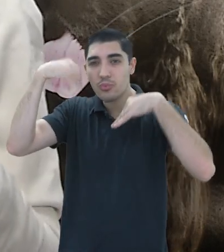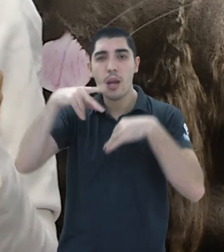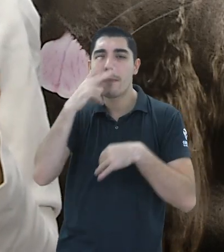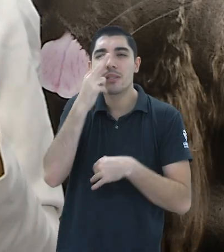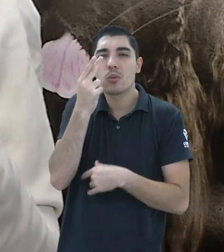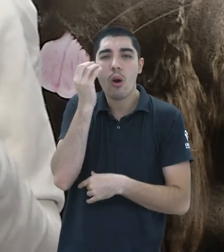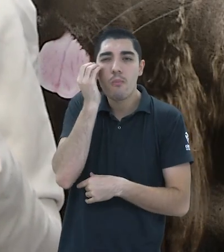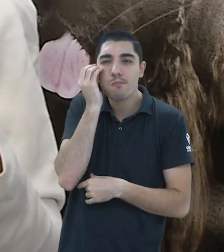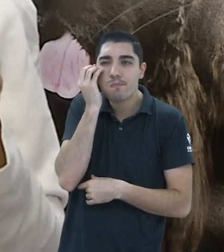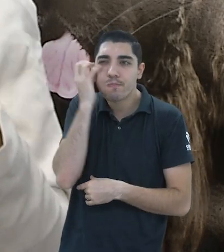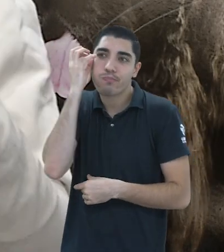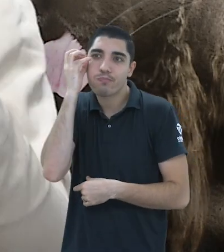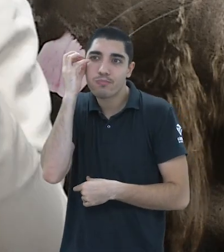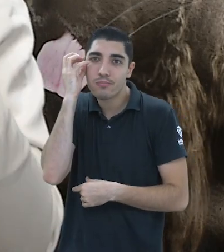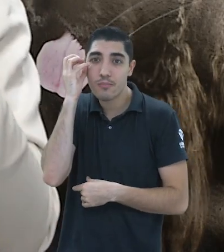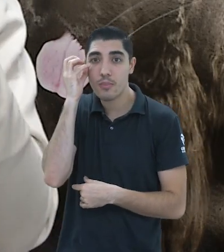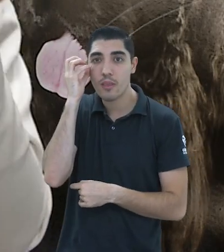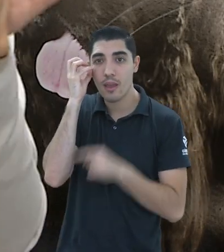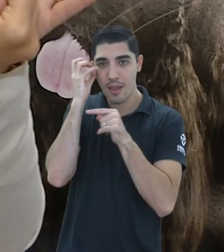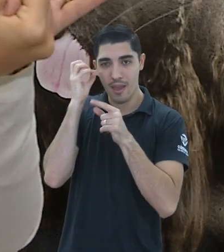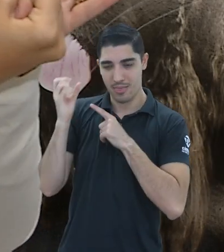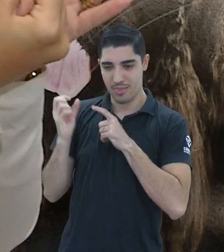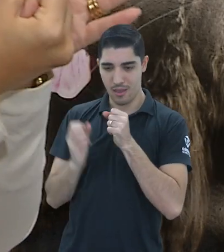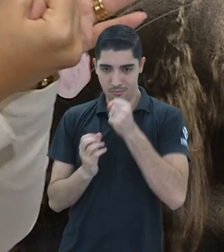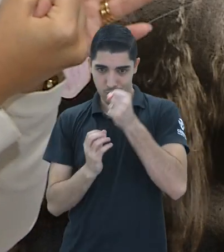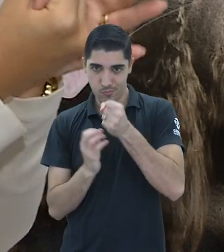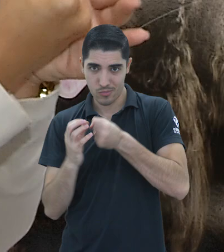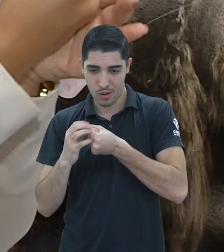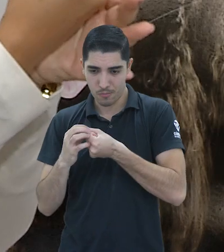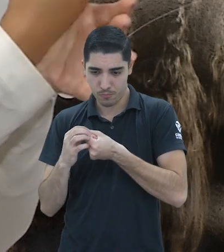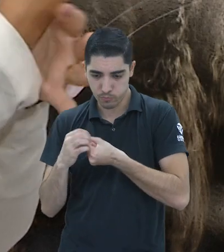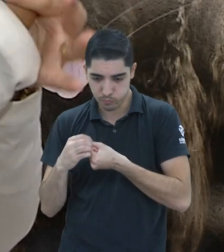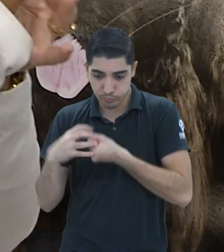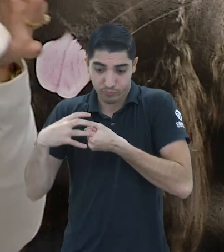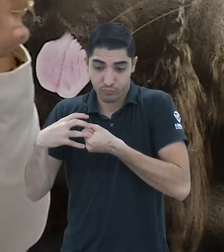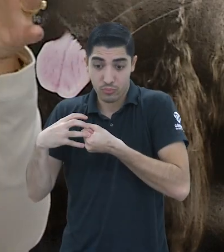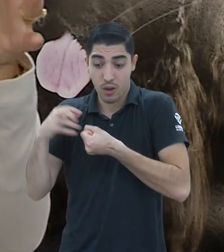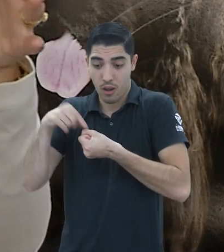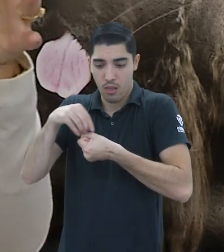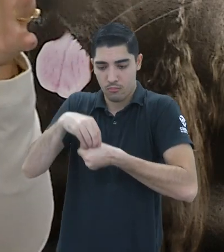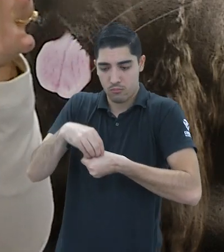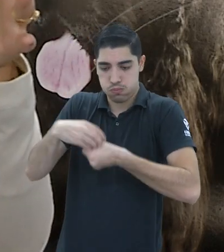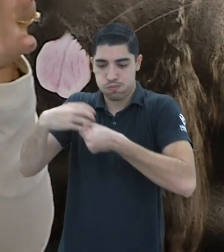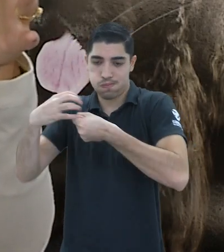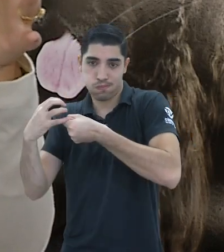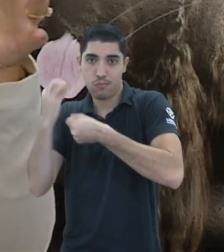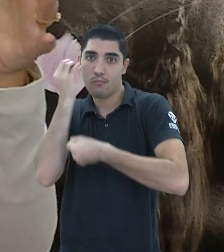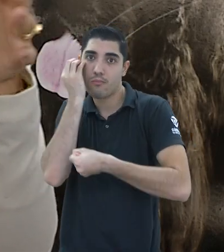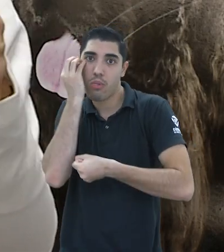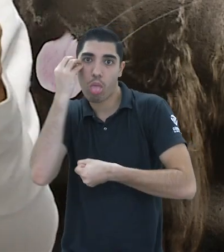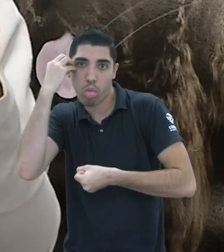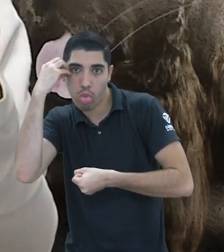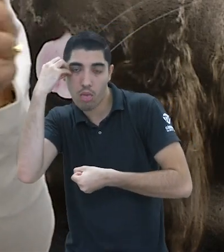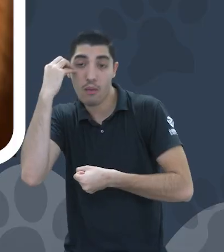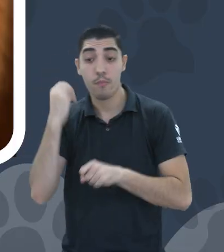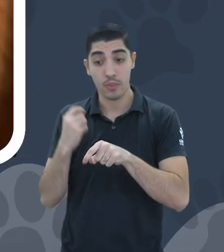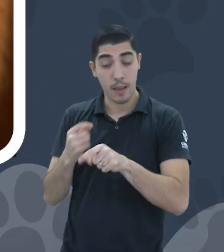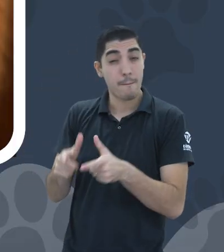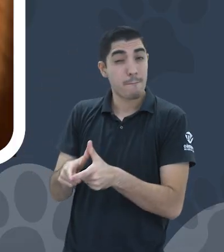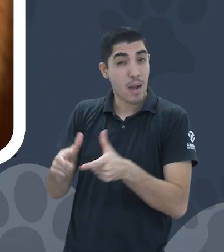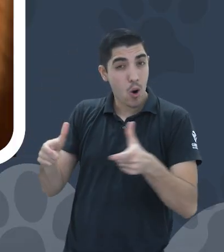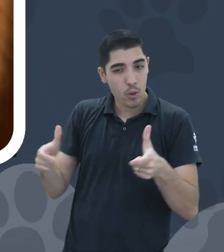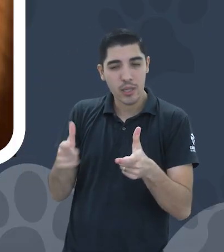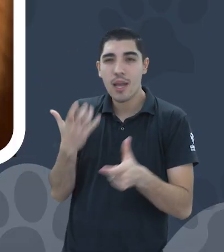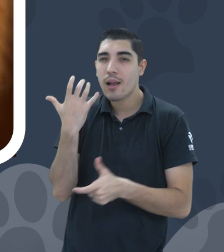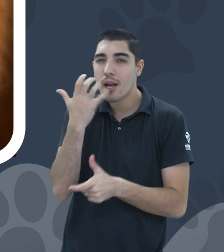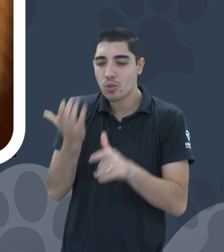como se fosse uma hérnia mesmo. Então é uma bolsinha, né, que ela solta e aí ela sai para fora. E isso é comum